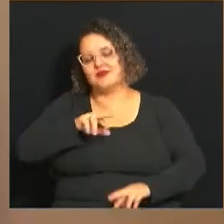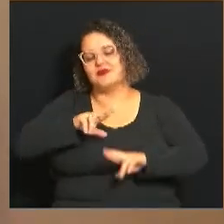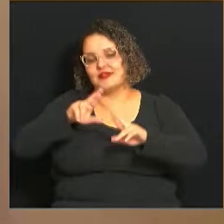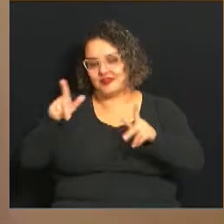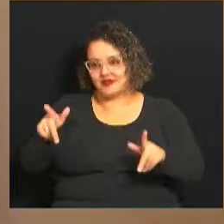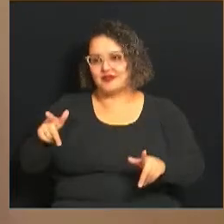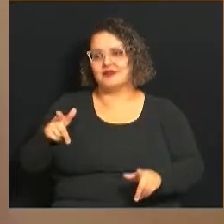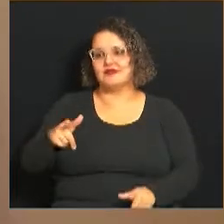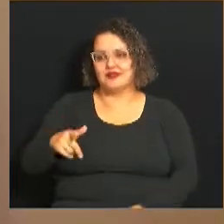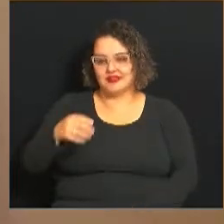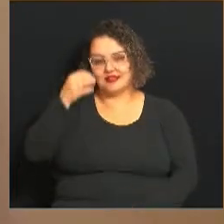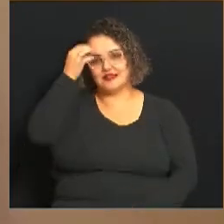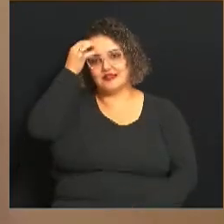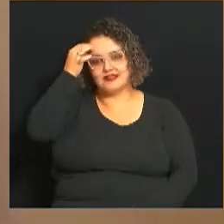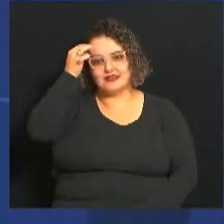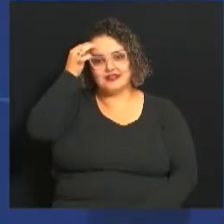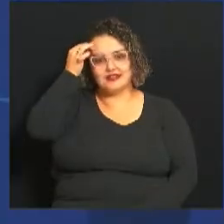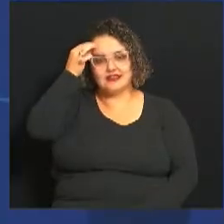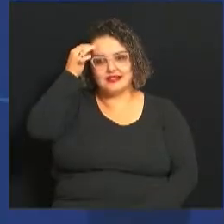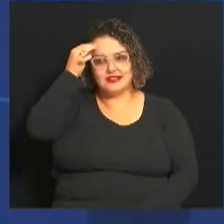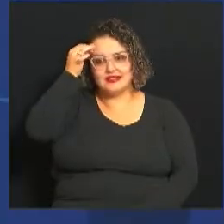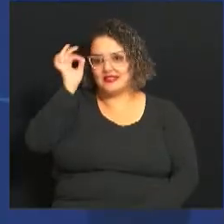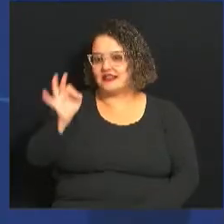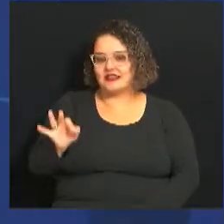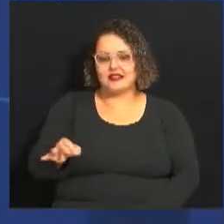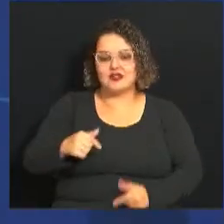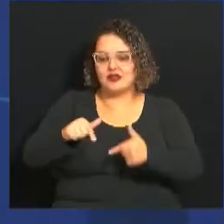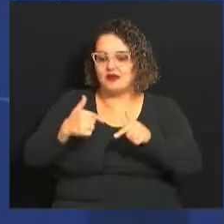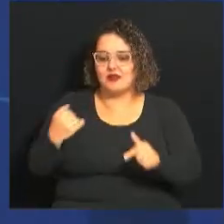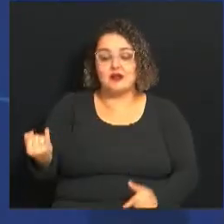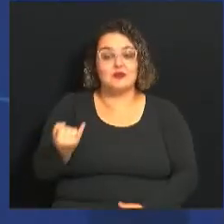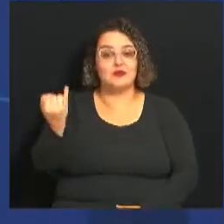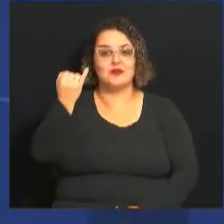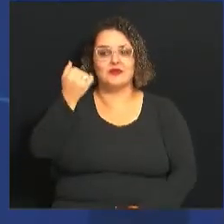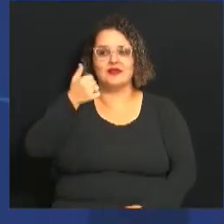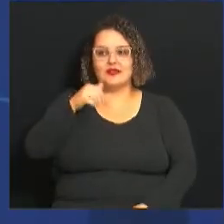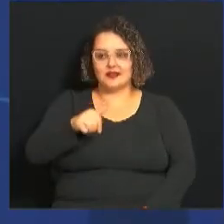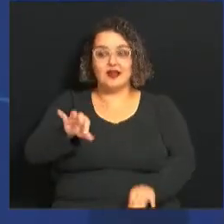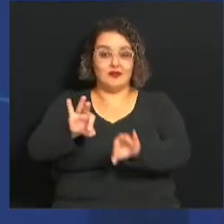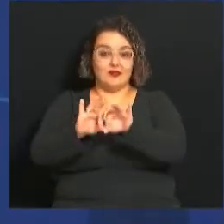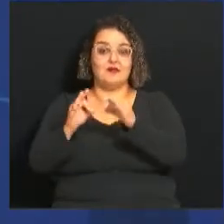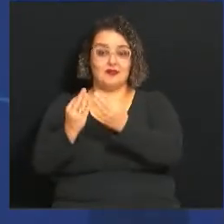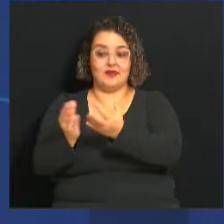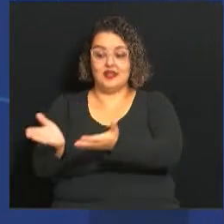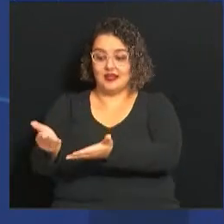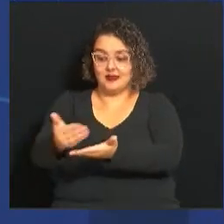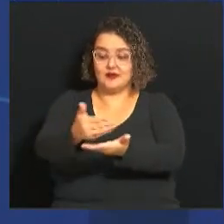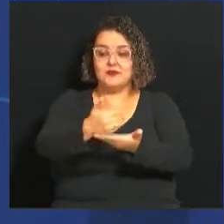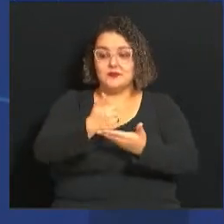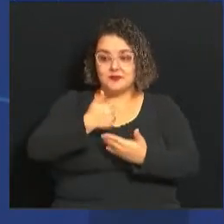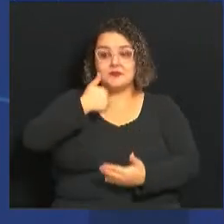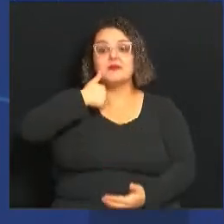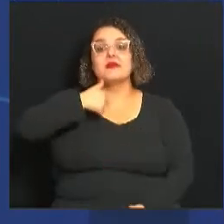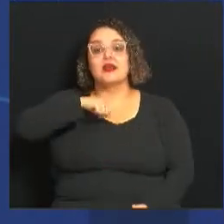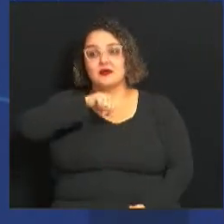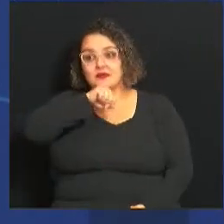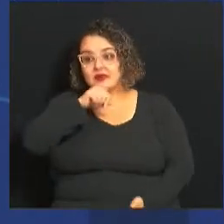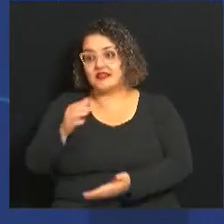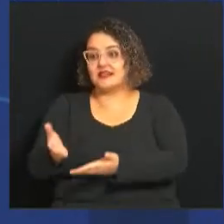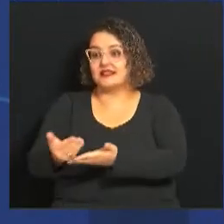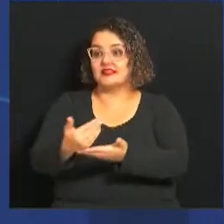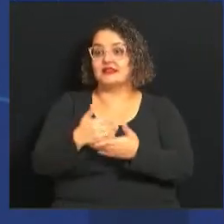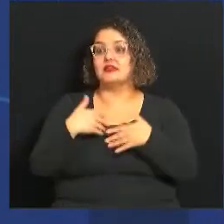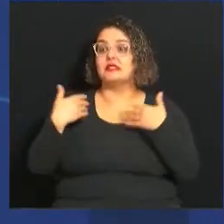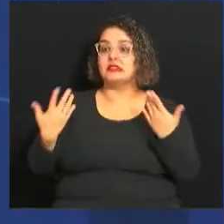Sem dúvida, é um trabalho importantíssimo, né, da família acolhedora, e nós vemos aí, né, as mães acolhedoras.